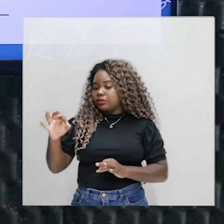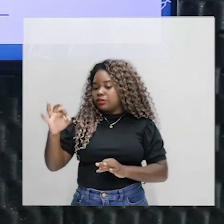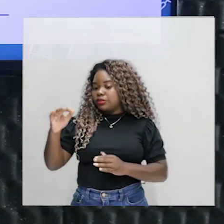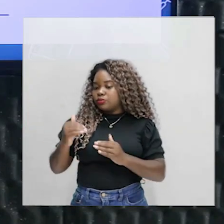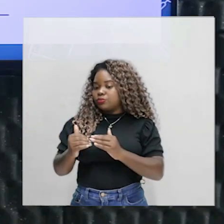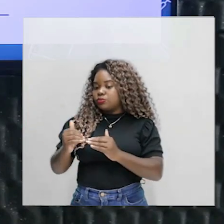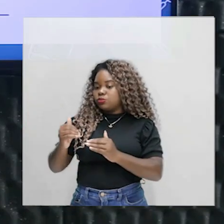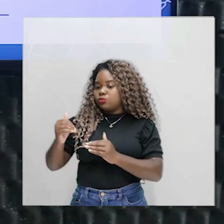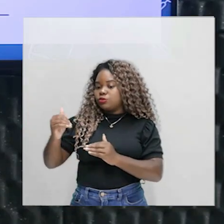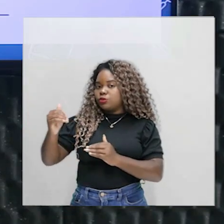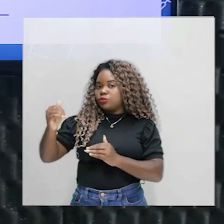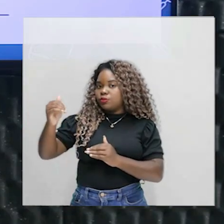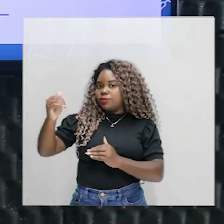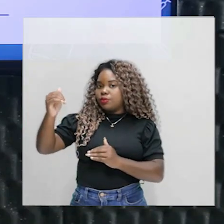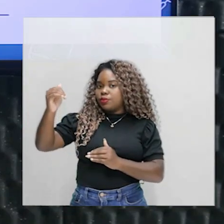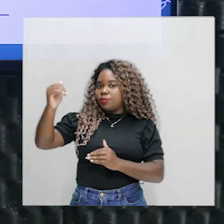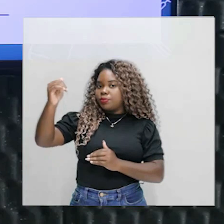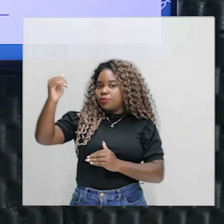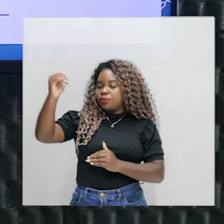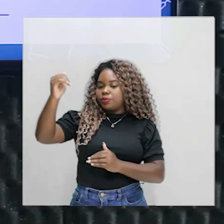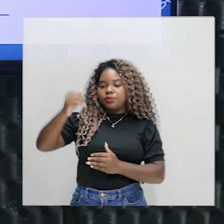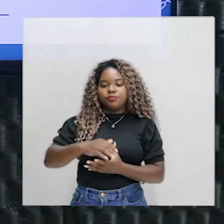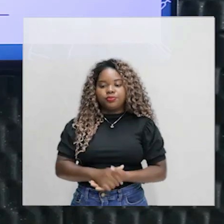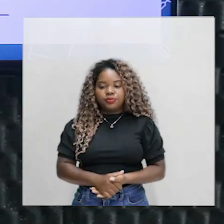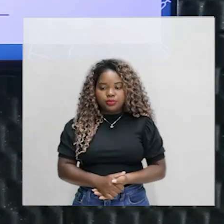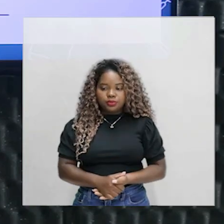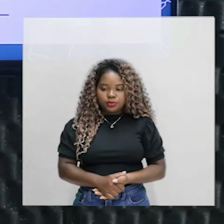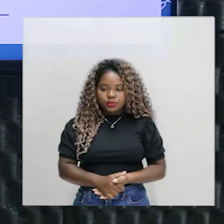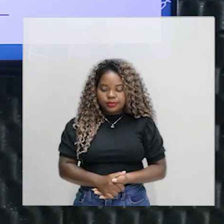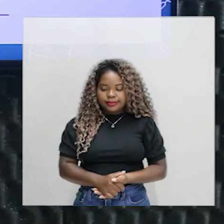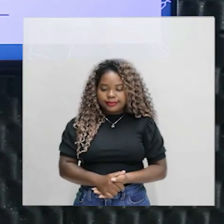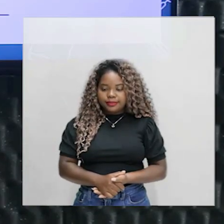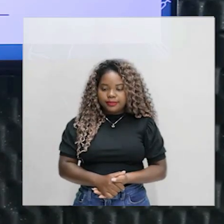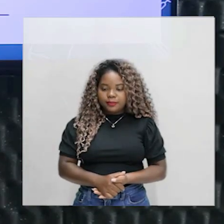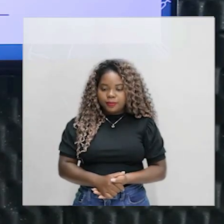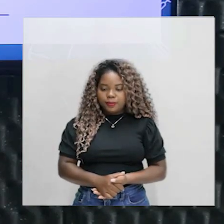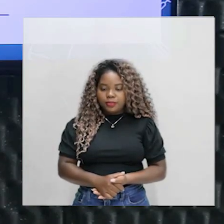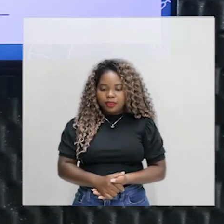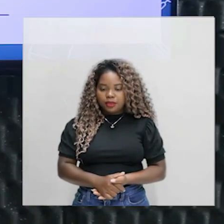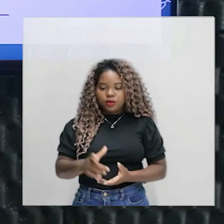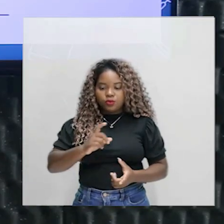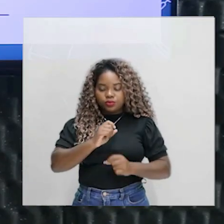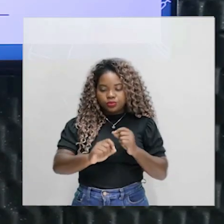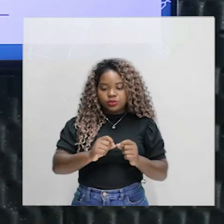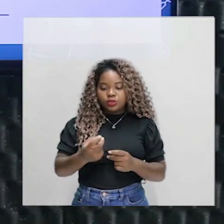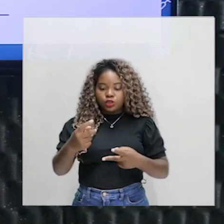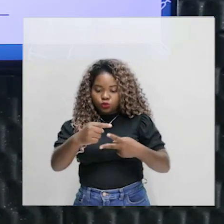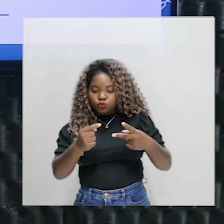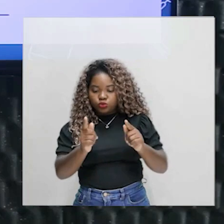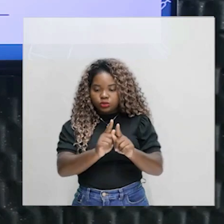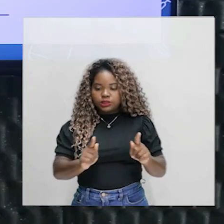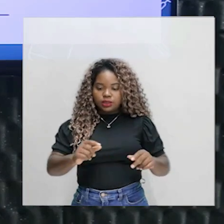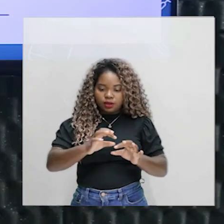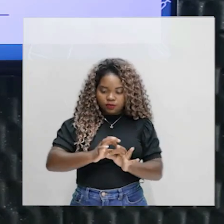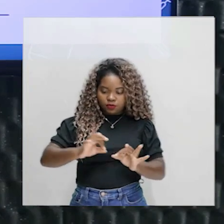a aumentar numa faixa de tempo muito curta tá quando você tem aqui o cruzamento dos dois gráficos